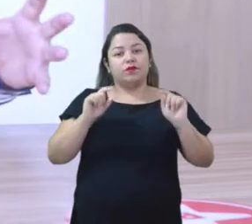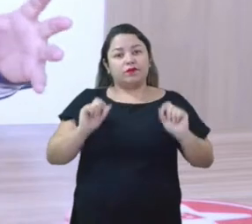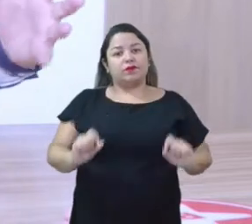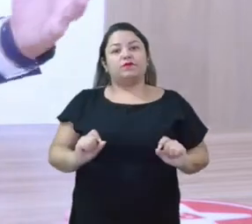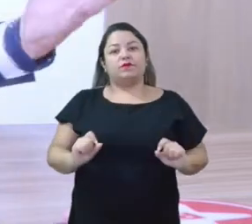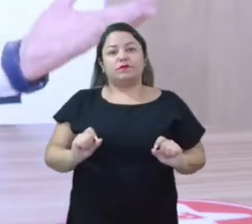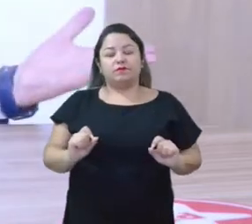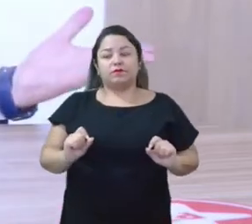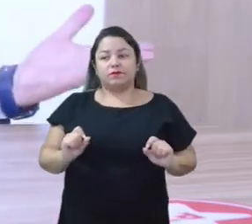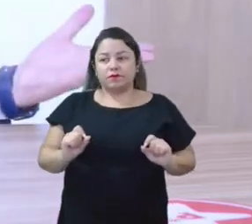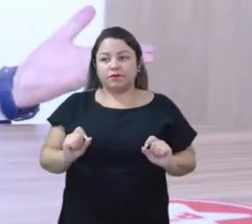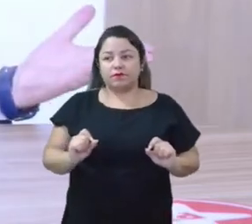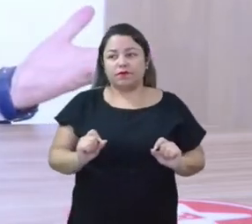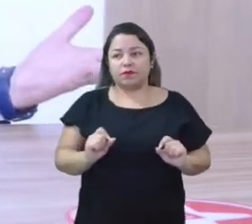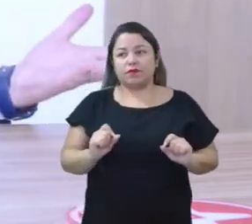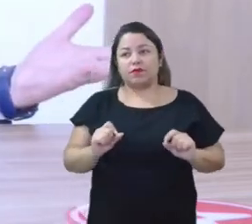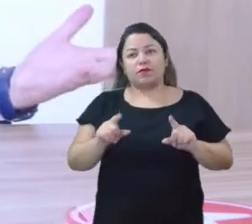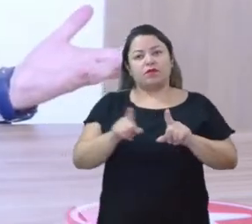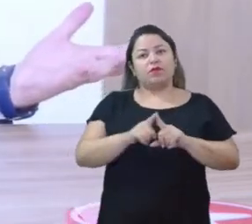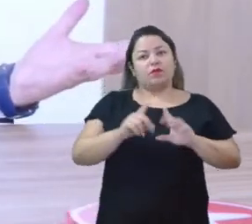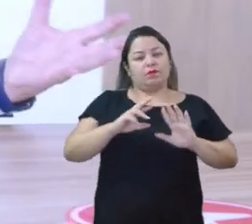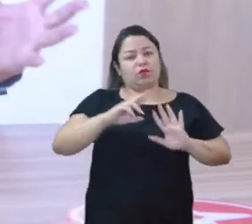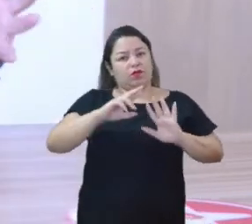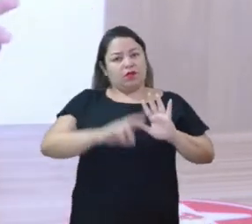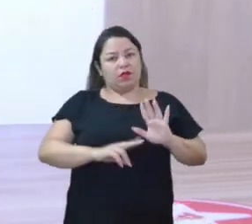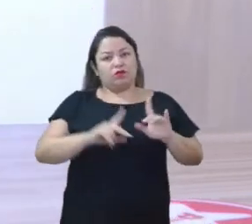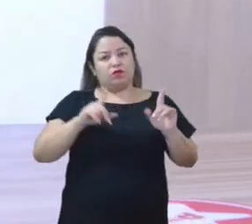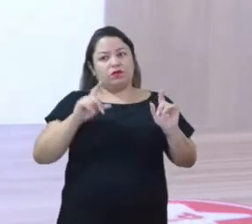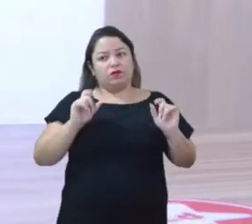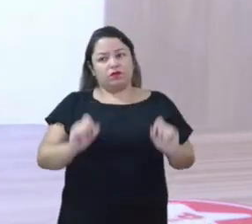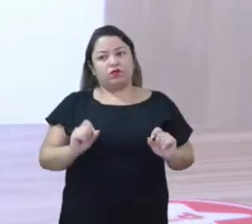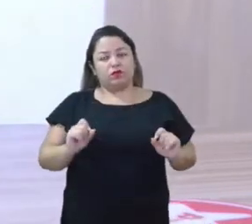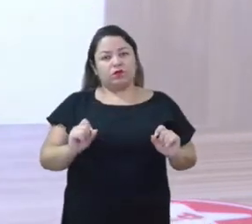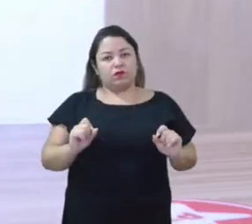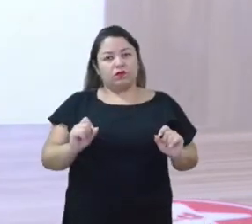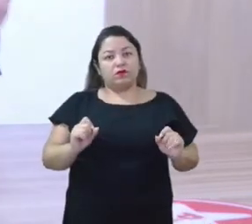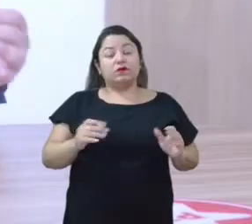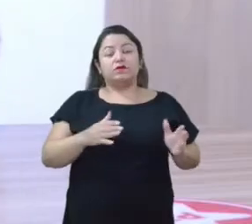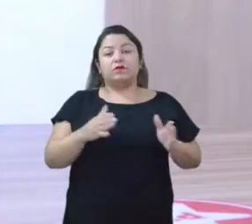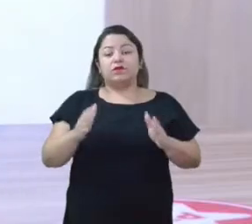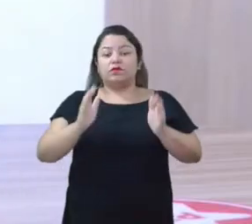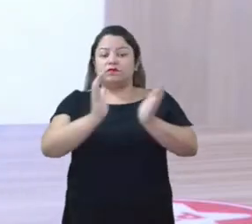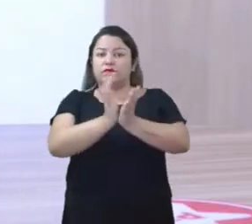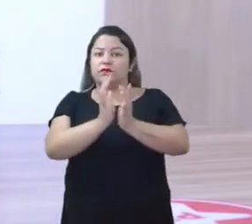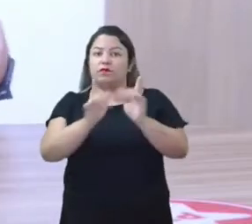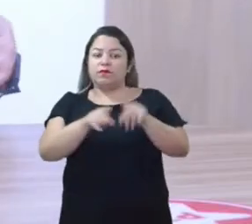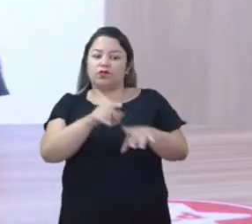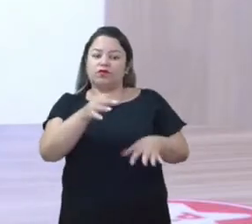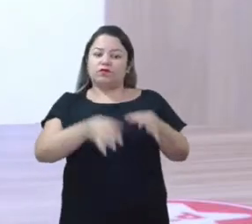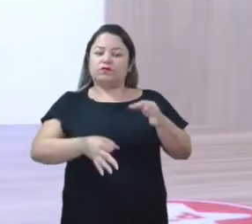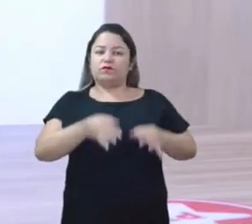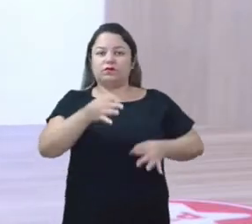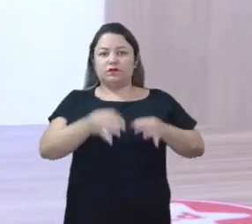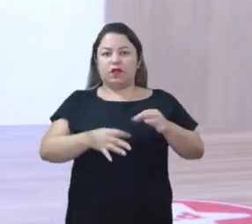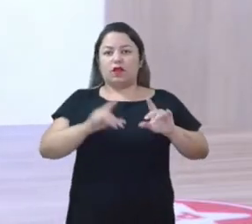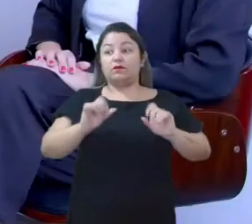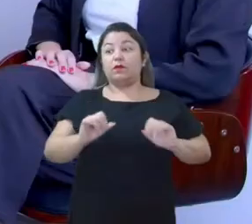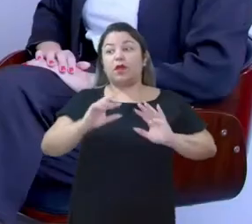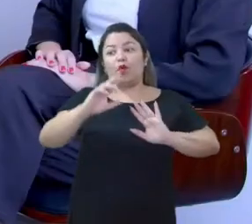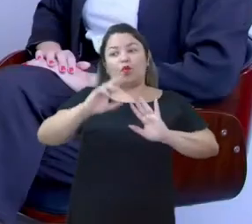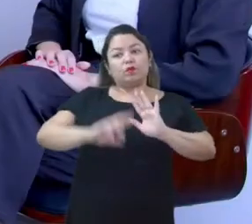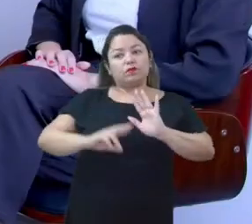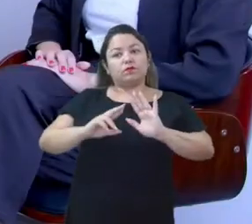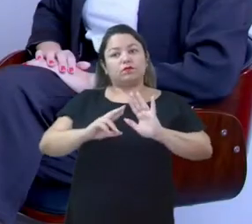a indicação do relator no âmbito da Comissão de Constituição e Justiça, e o relator